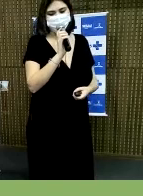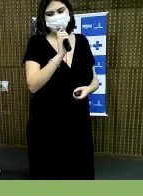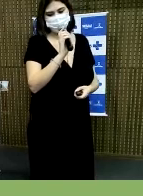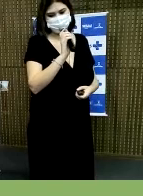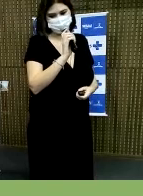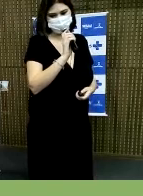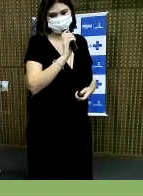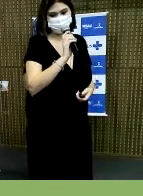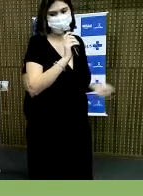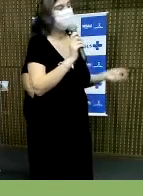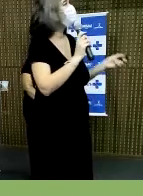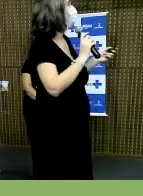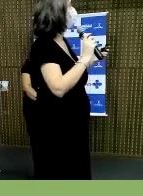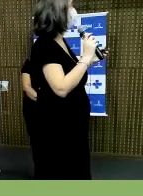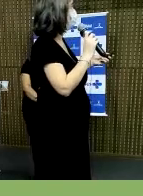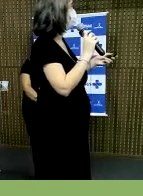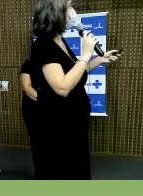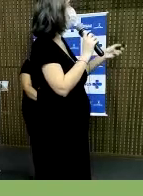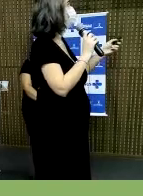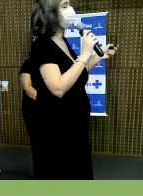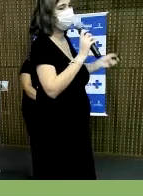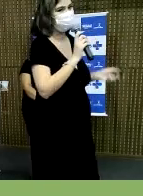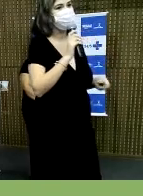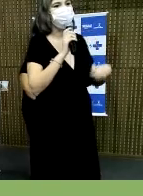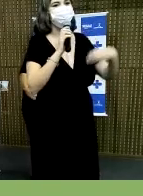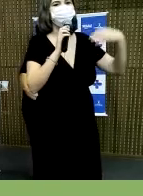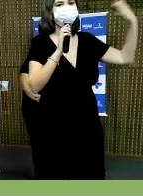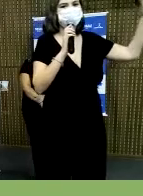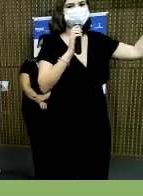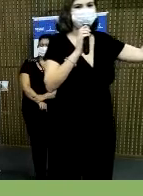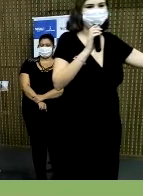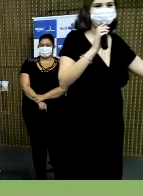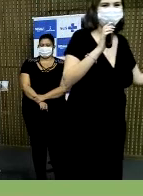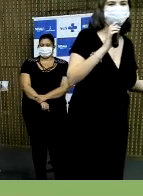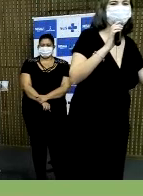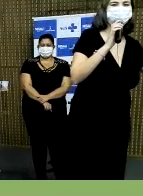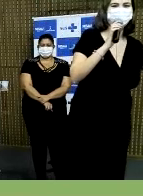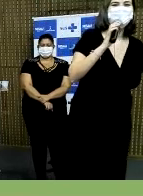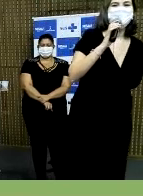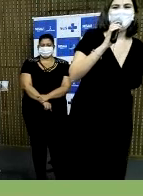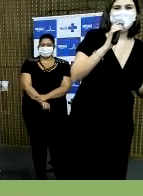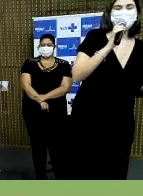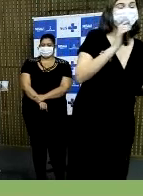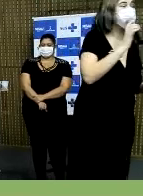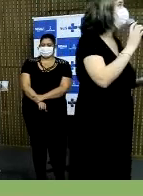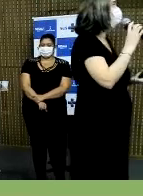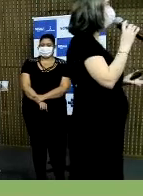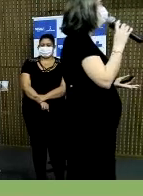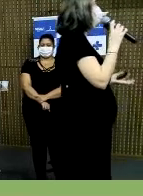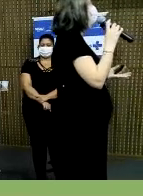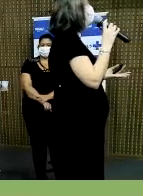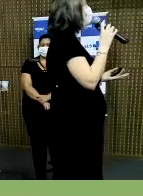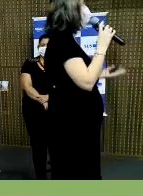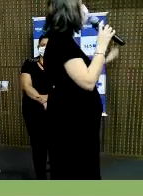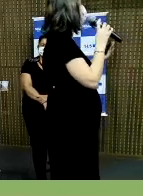Dados do Previne Brasil. Os indicadores, de fato, como a gente já explicado anteriormente, são